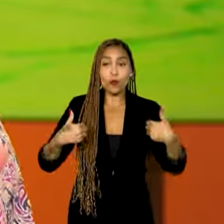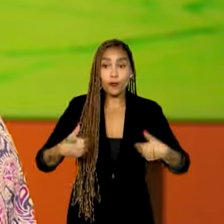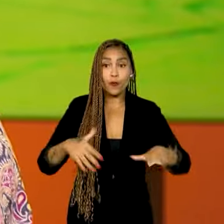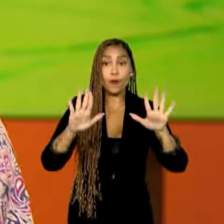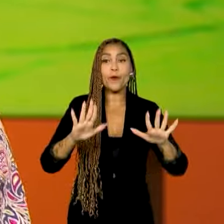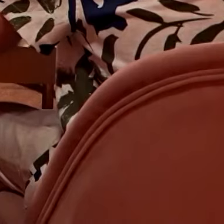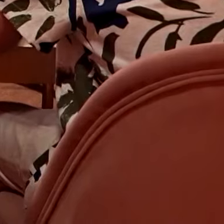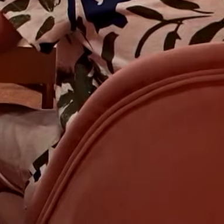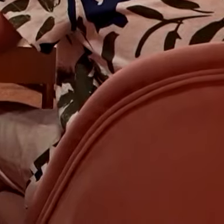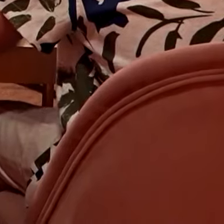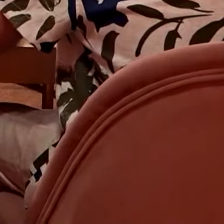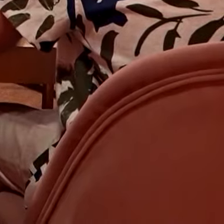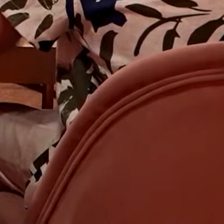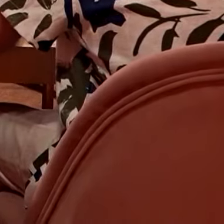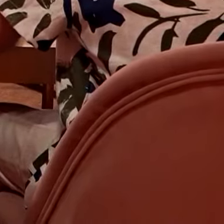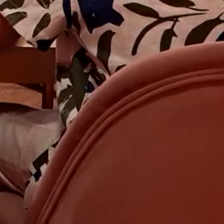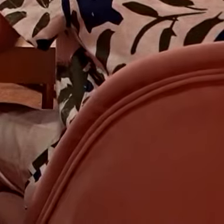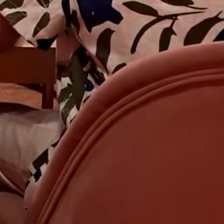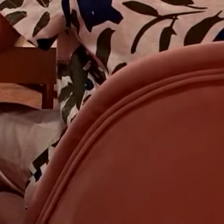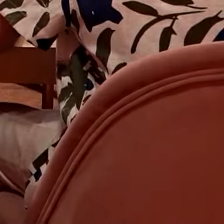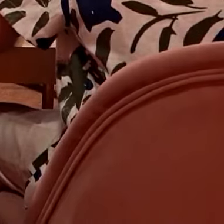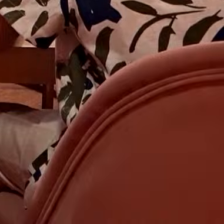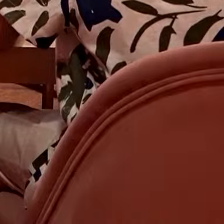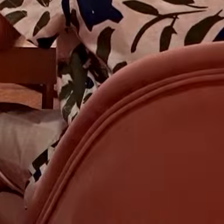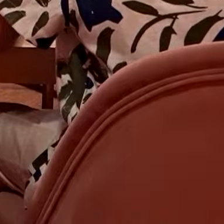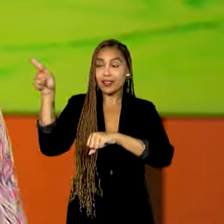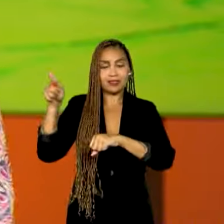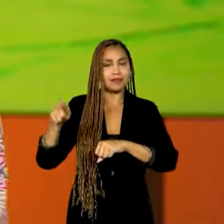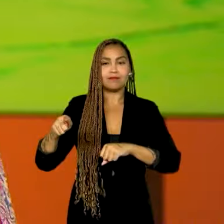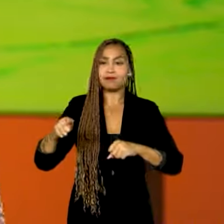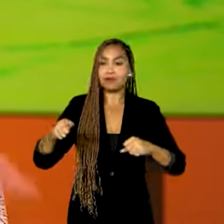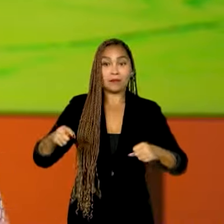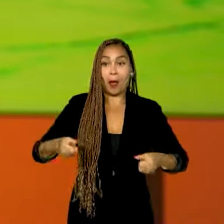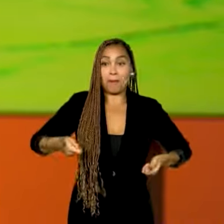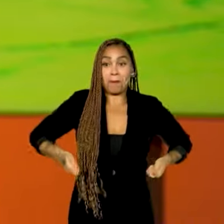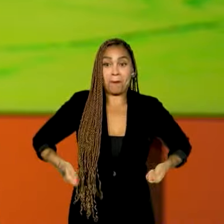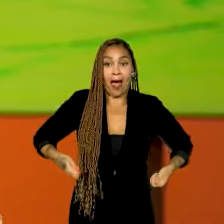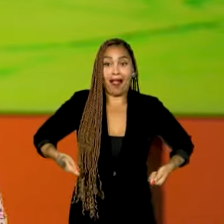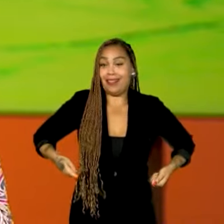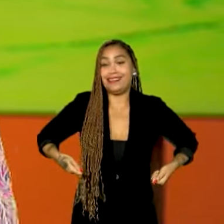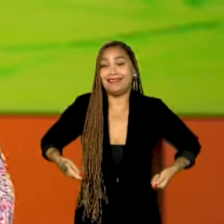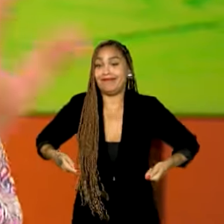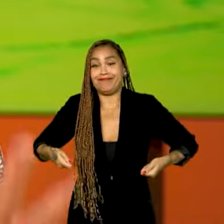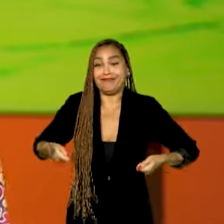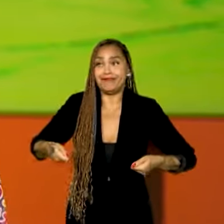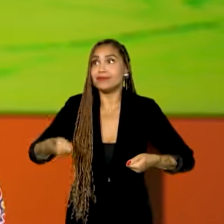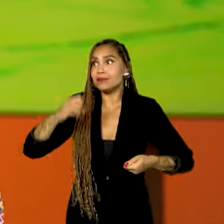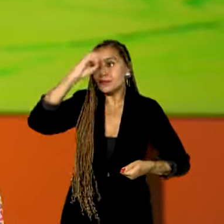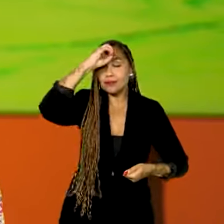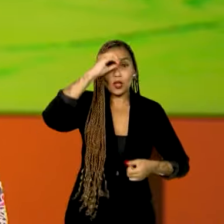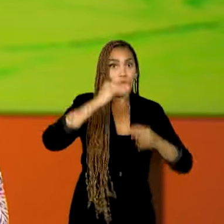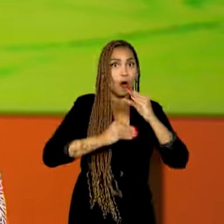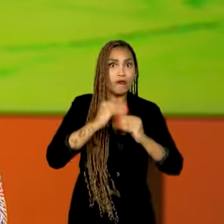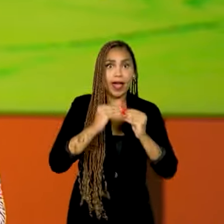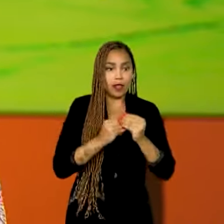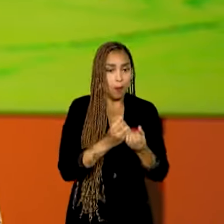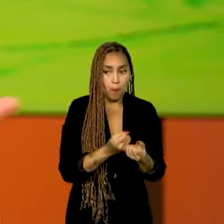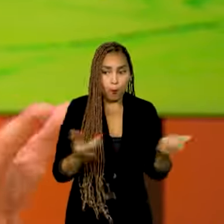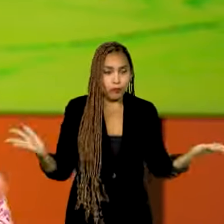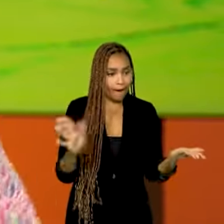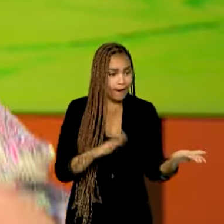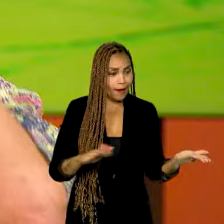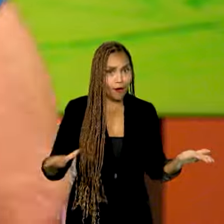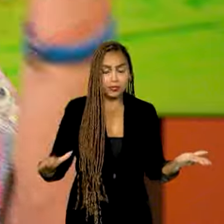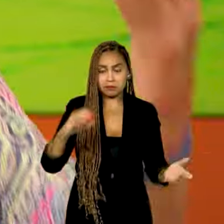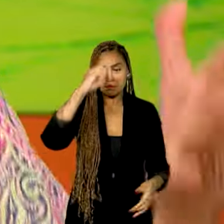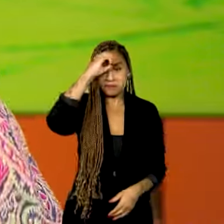pra Argentina de malicuia pra fazer essa novela que a gente não sabia o que, que ia ser. Com um monte de criança. E assim